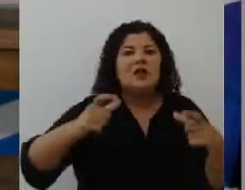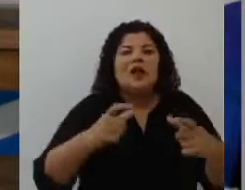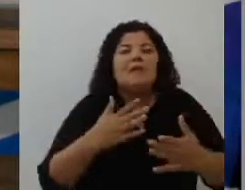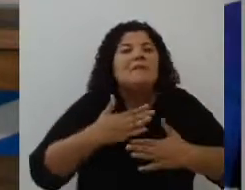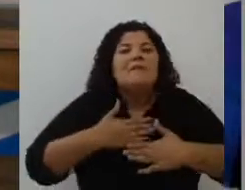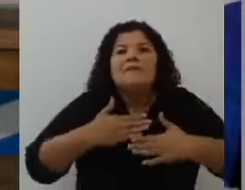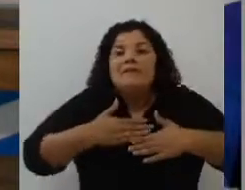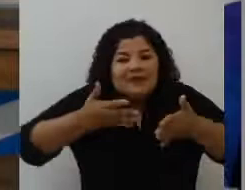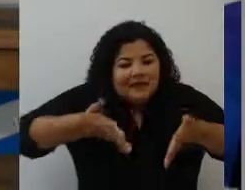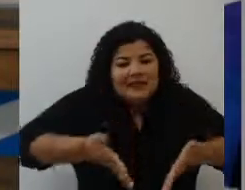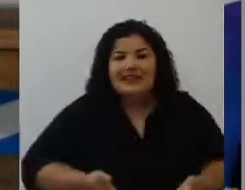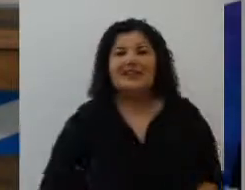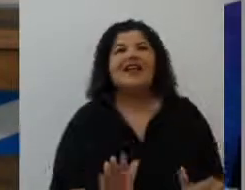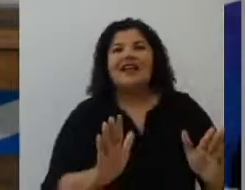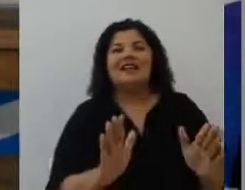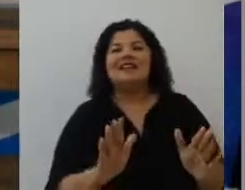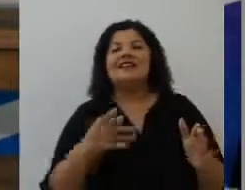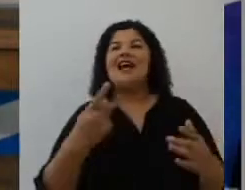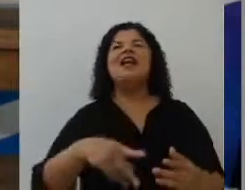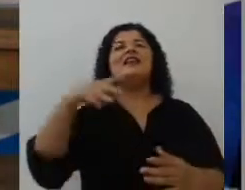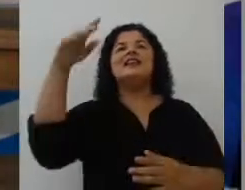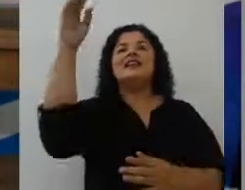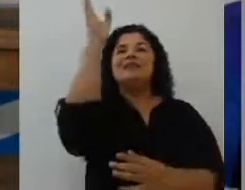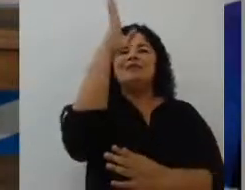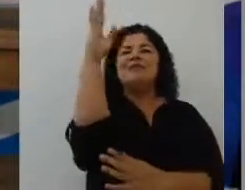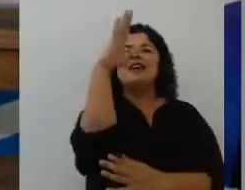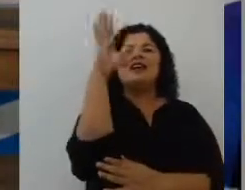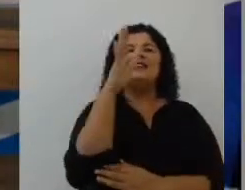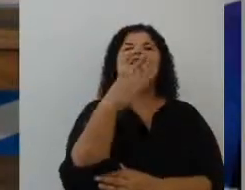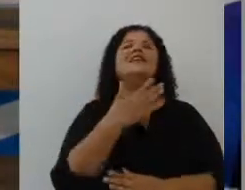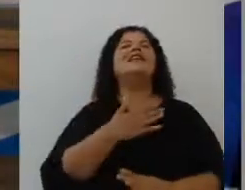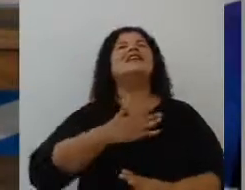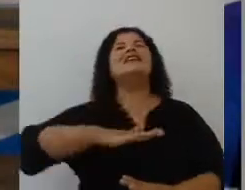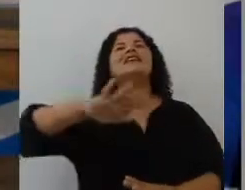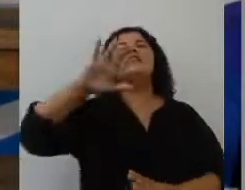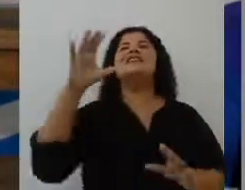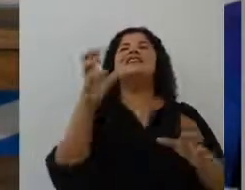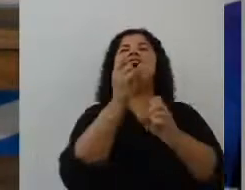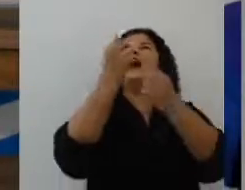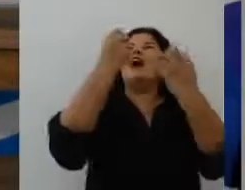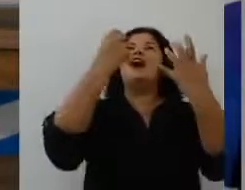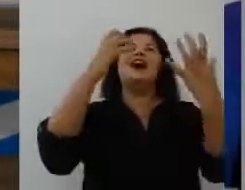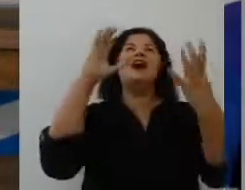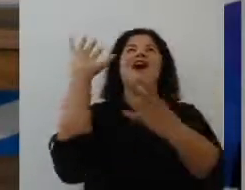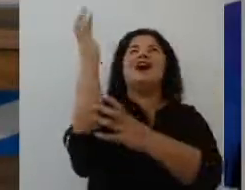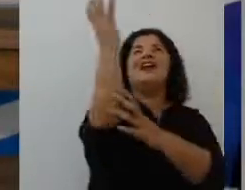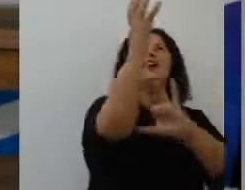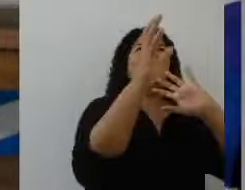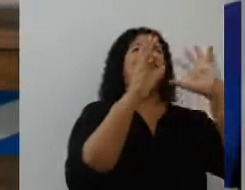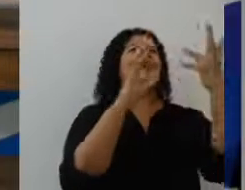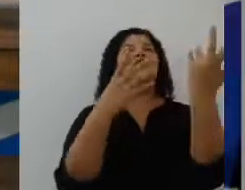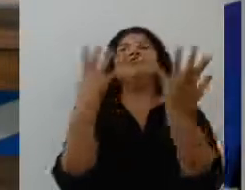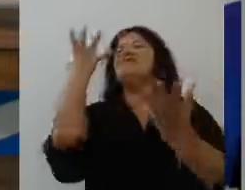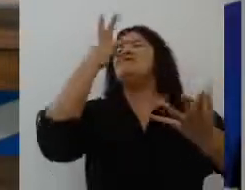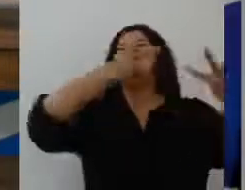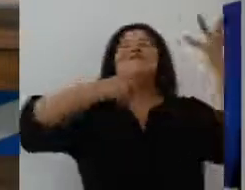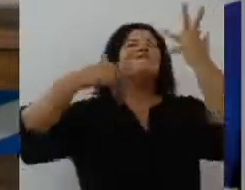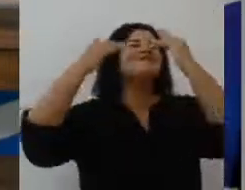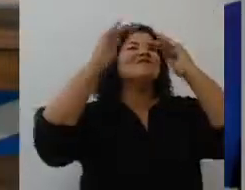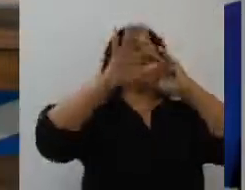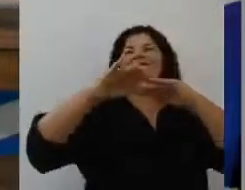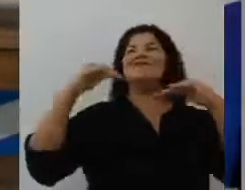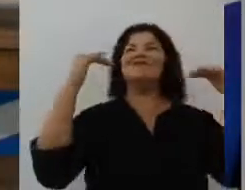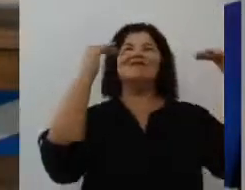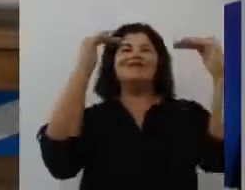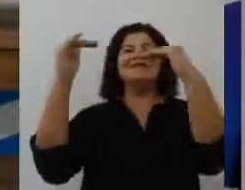isso é importantíssimo. O hino de Pernambuco, por exemplo, salve a terra dos altos coqueiros, de beleza soberba e